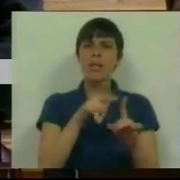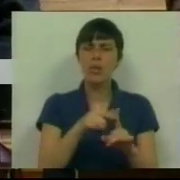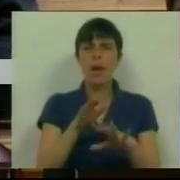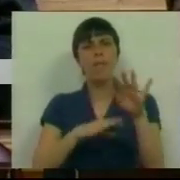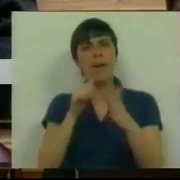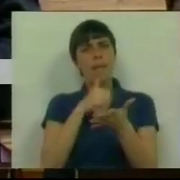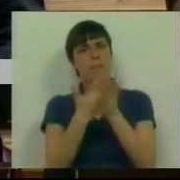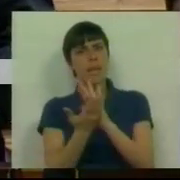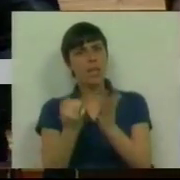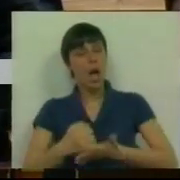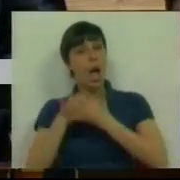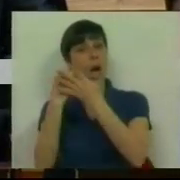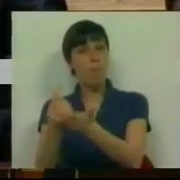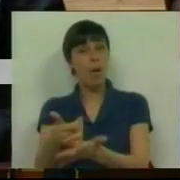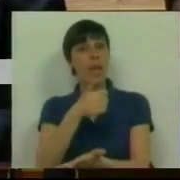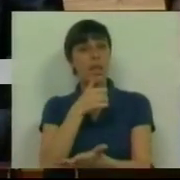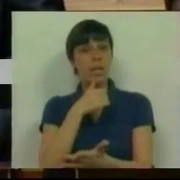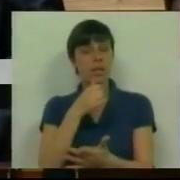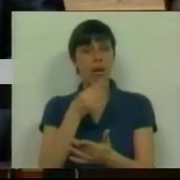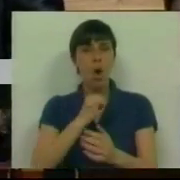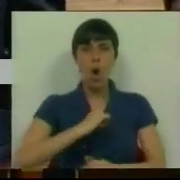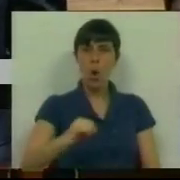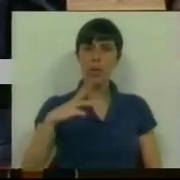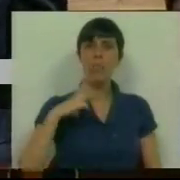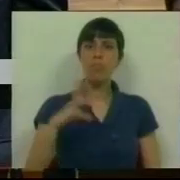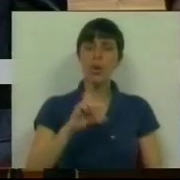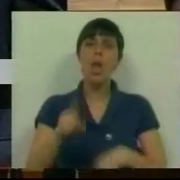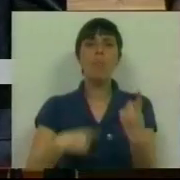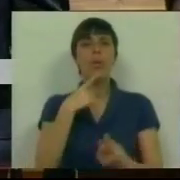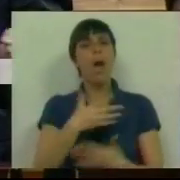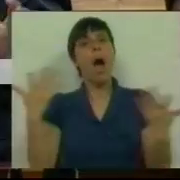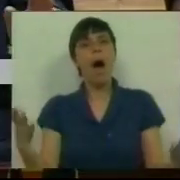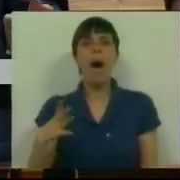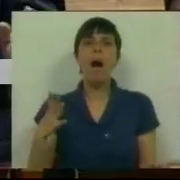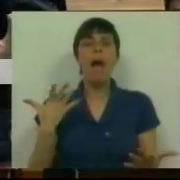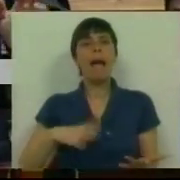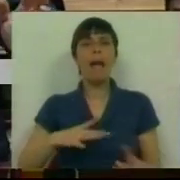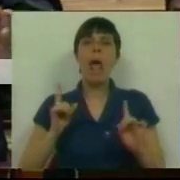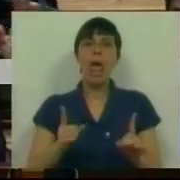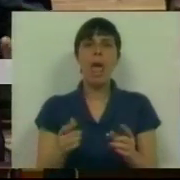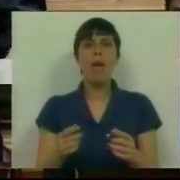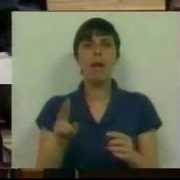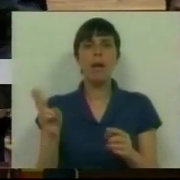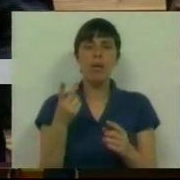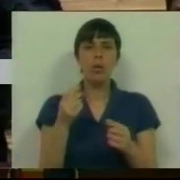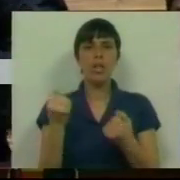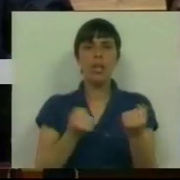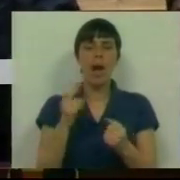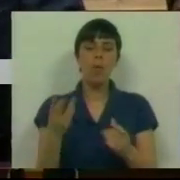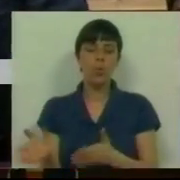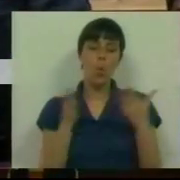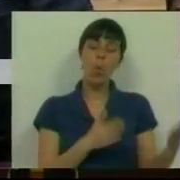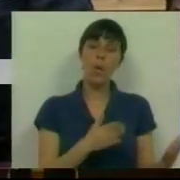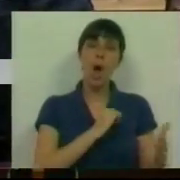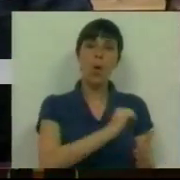toma estas medidas, que apoia estas decisões contra Portugal e depois se diga, afinal, que se quer estar com os pés em 2 carrinhos. De um